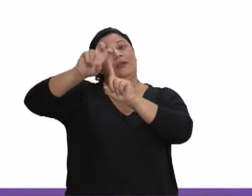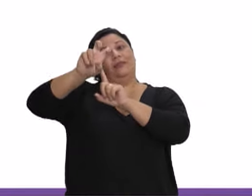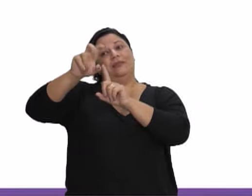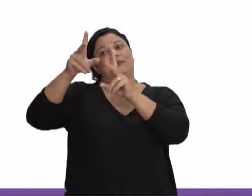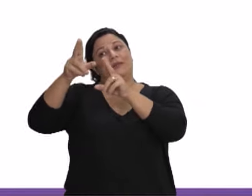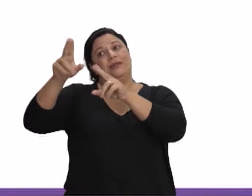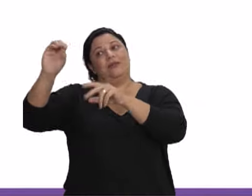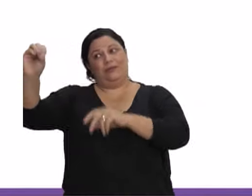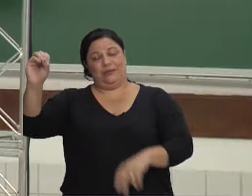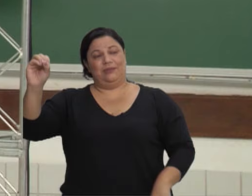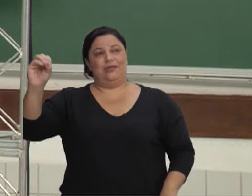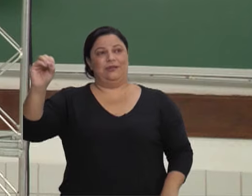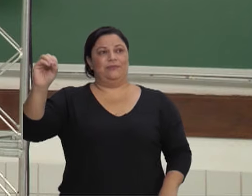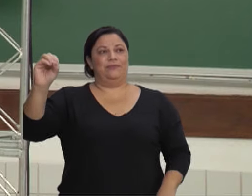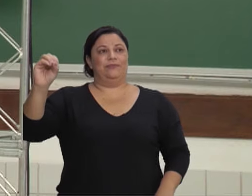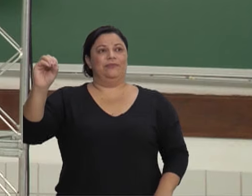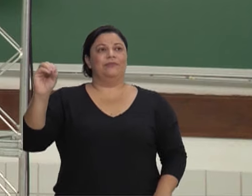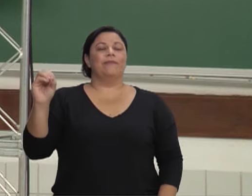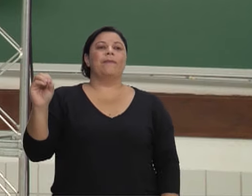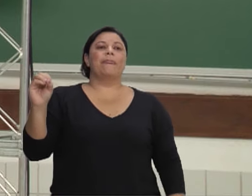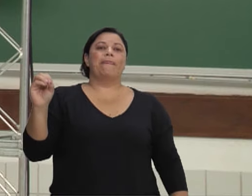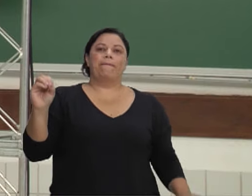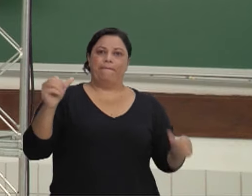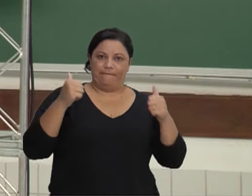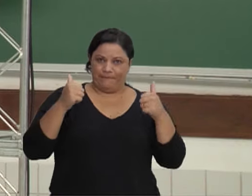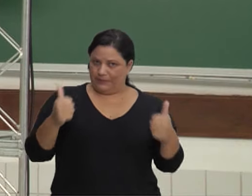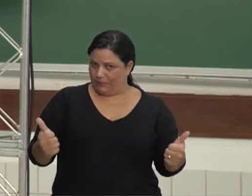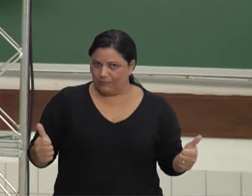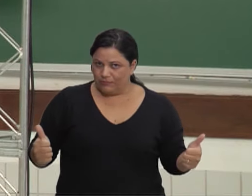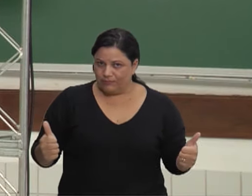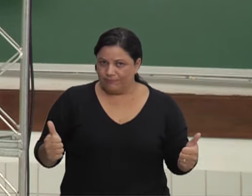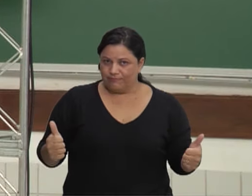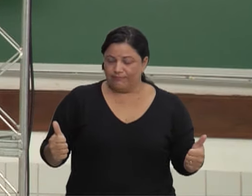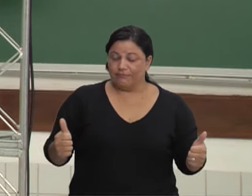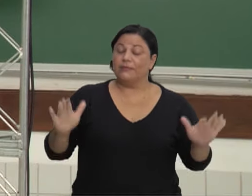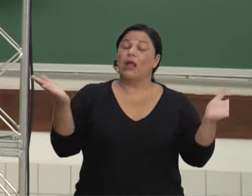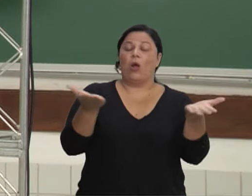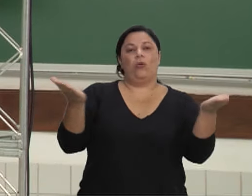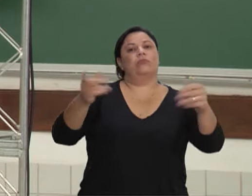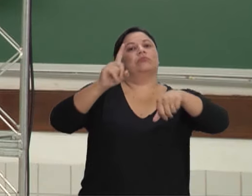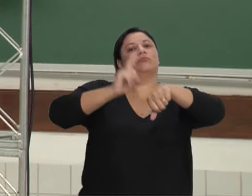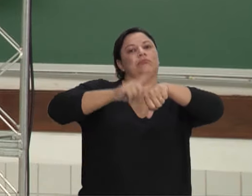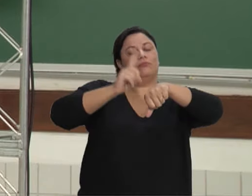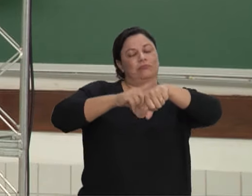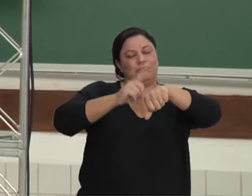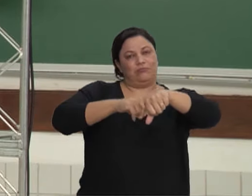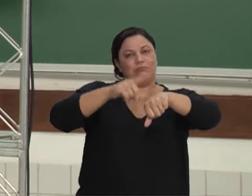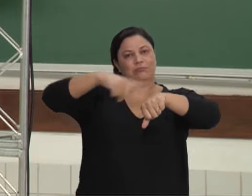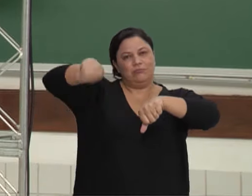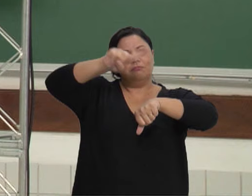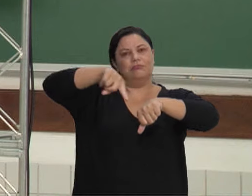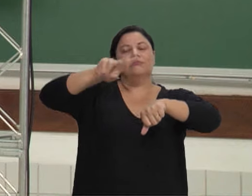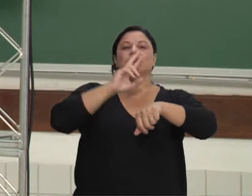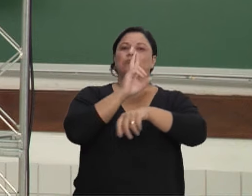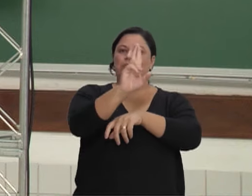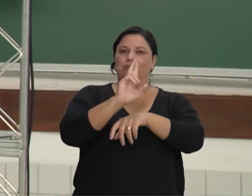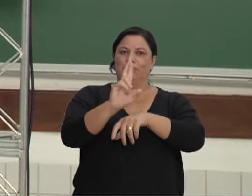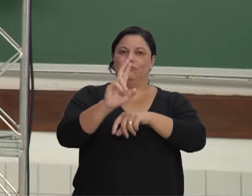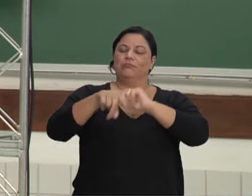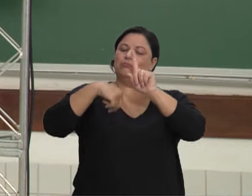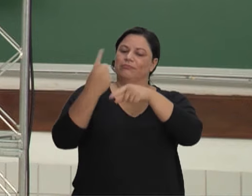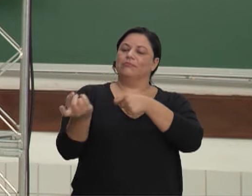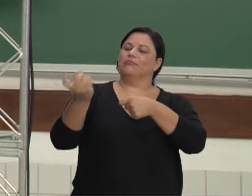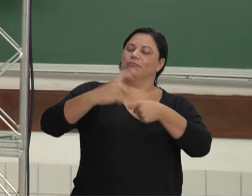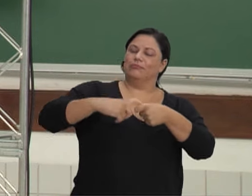1 e menos 3. Tranquilo? Então, vou dar um tempo para vocês fazerem e depois a gente